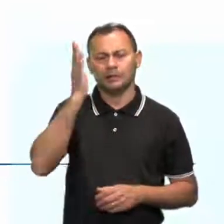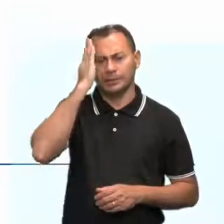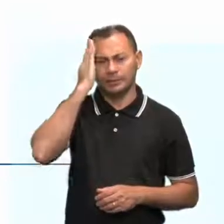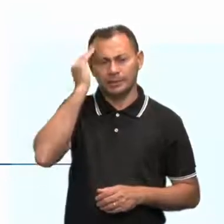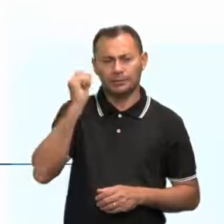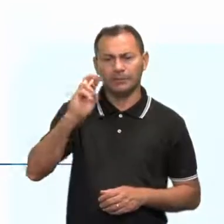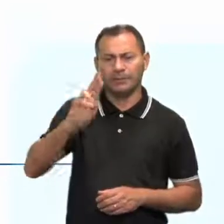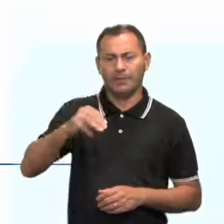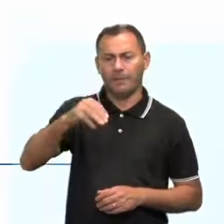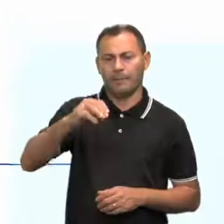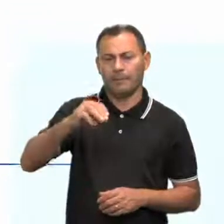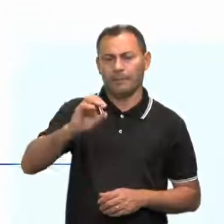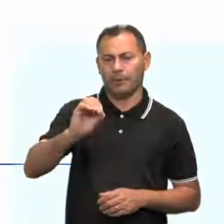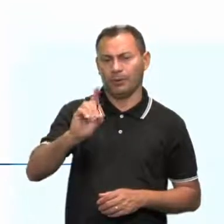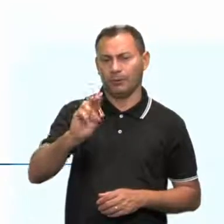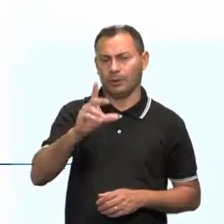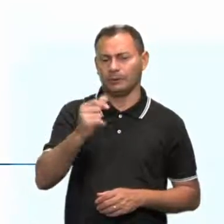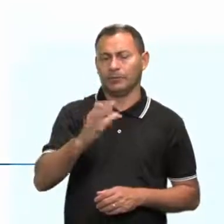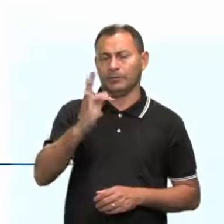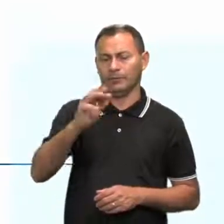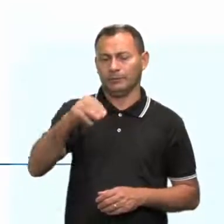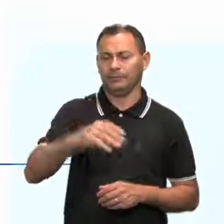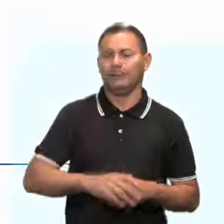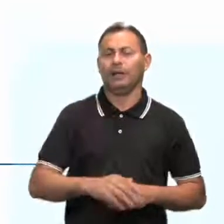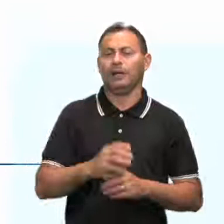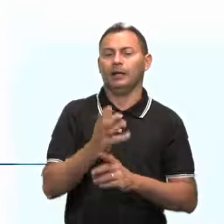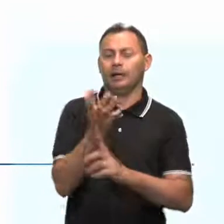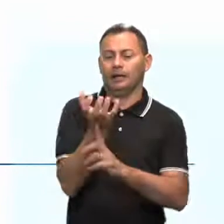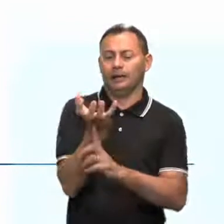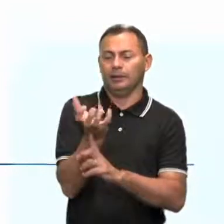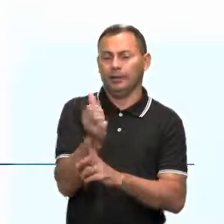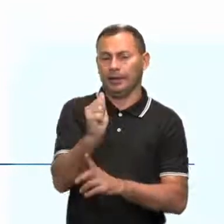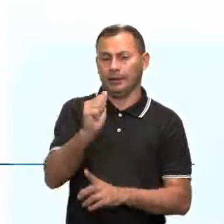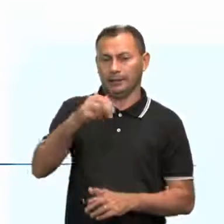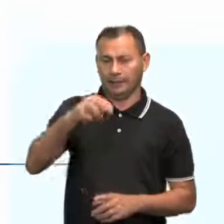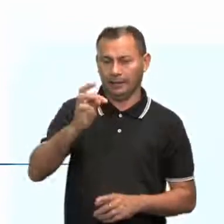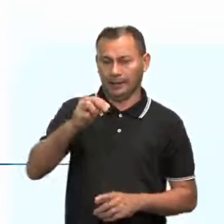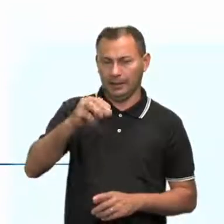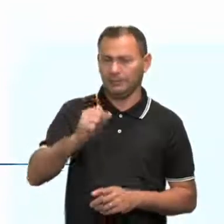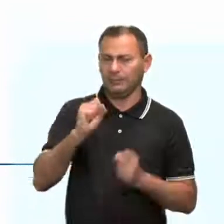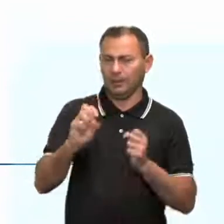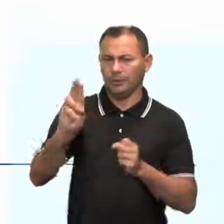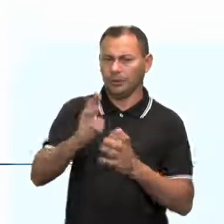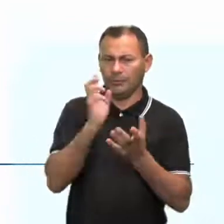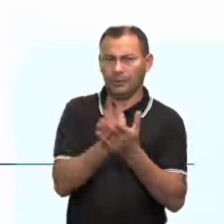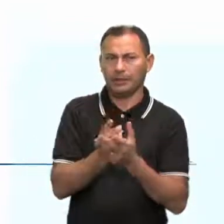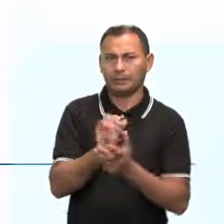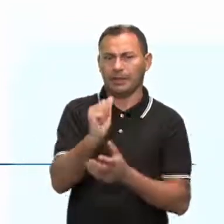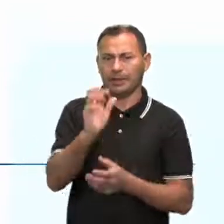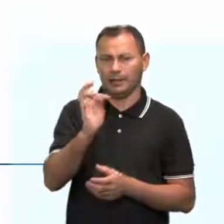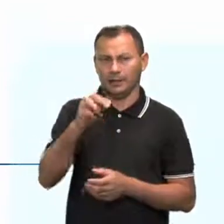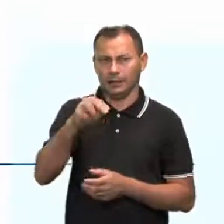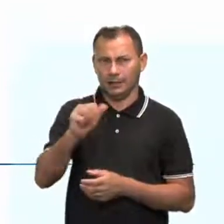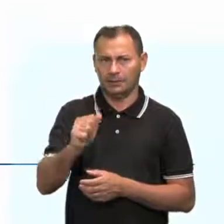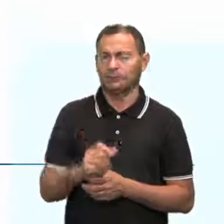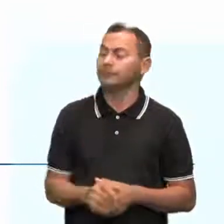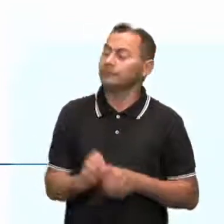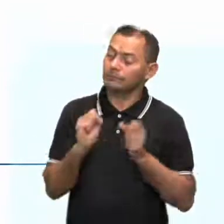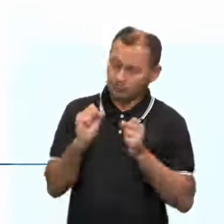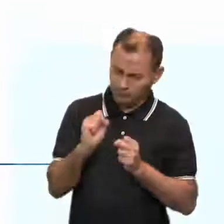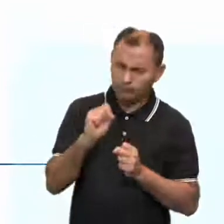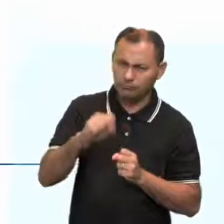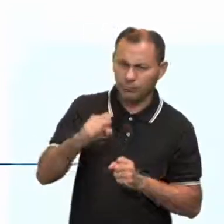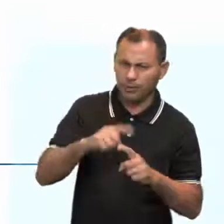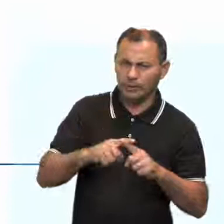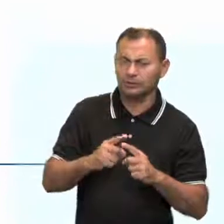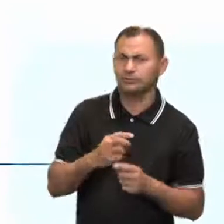que utilizar a modulação FM. E a questão da antena. Será que ele pode utilizar a mesma antena? Sim, ele pode utilizar a mesma